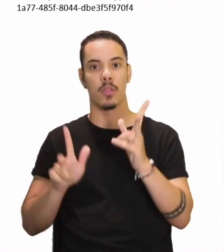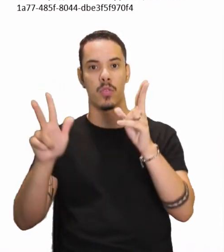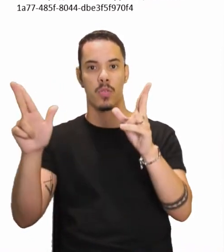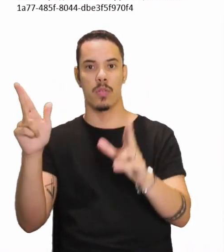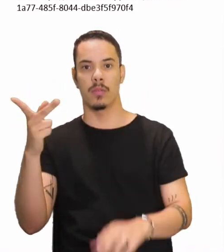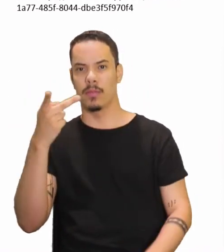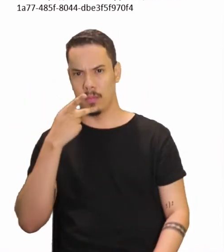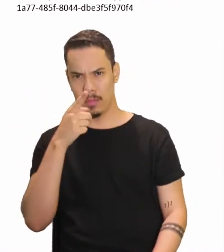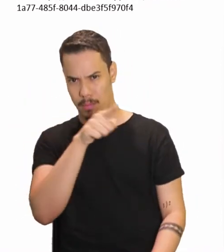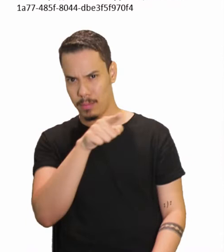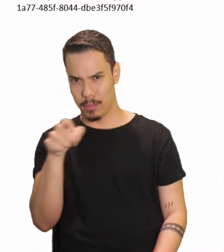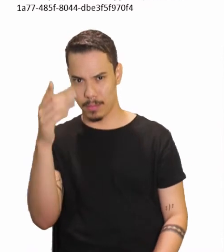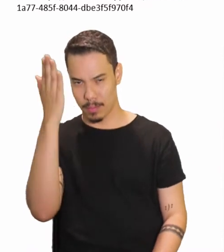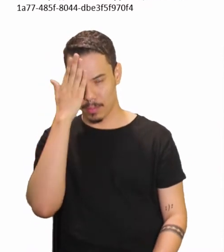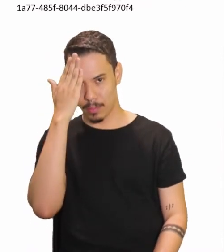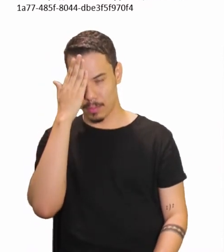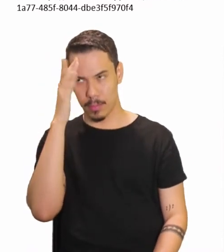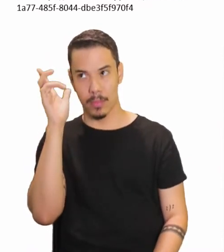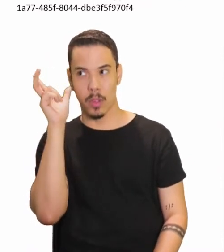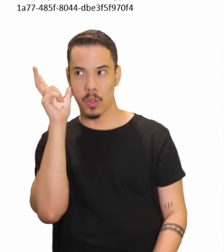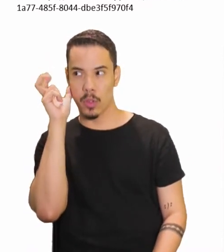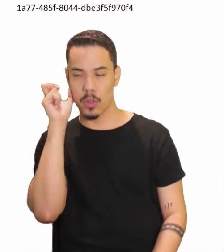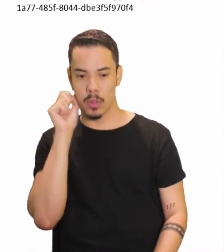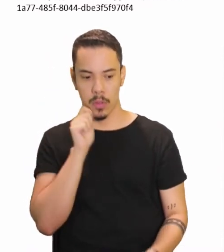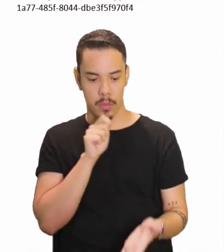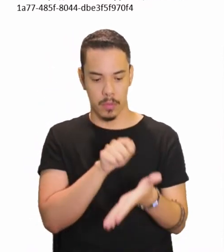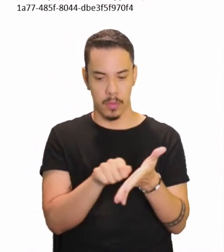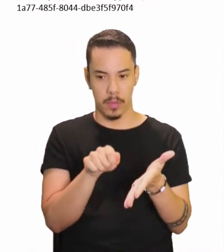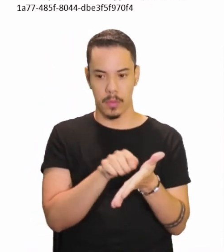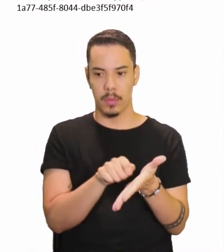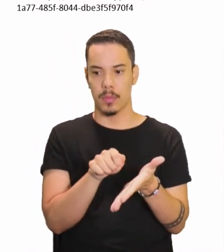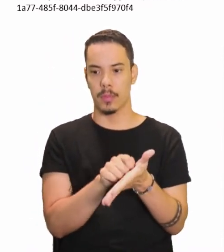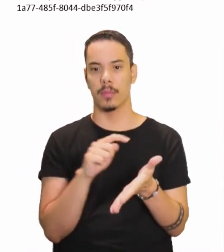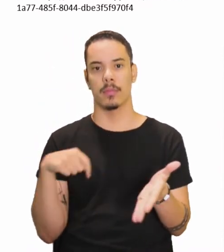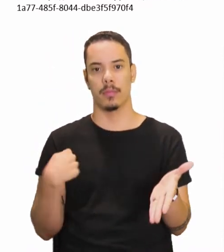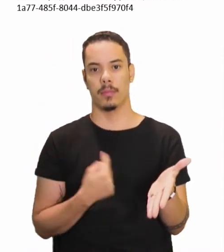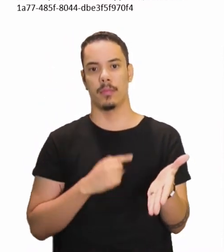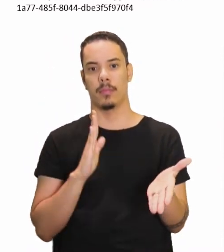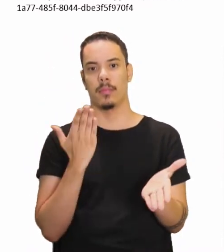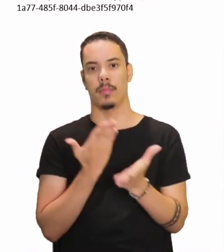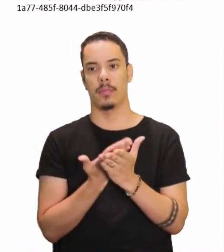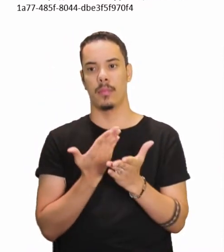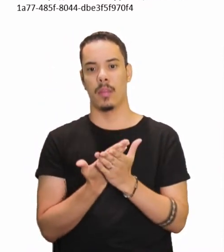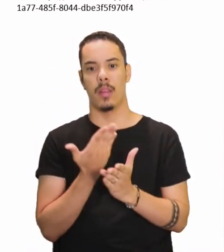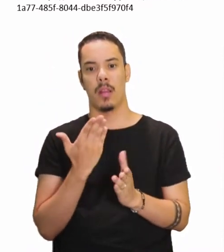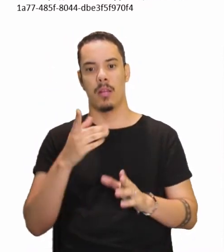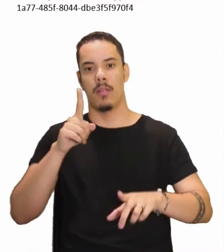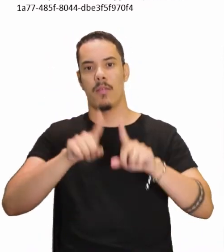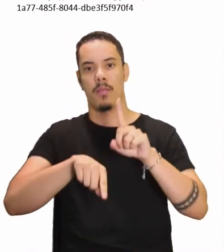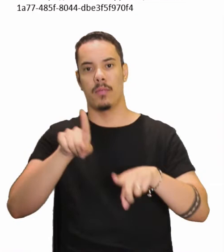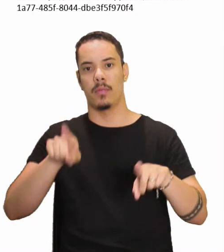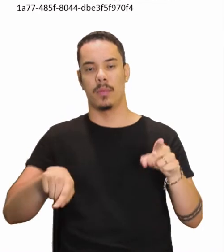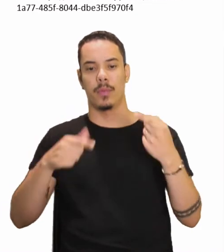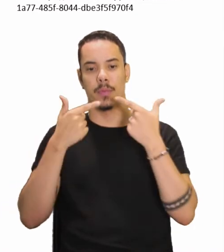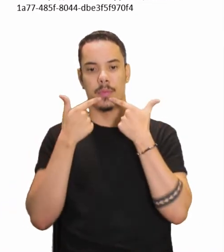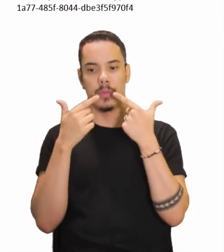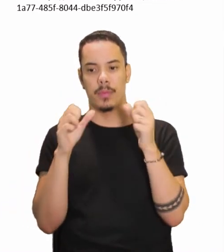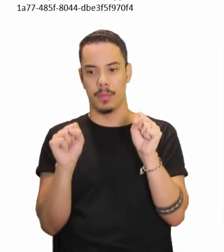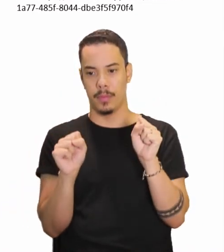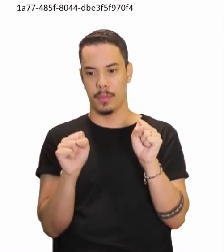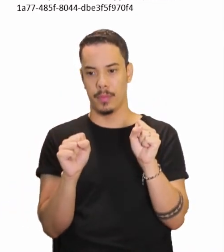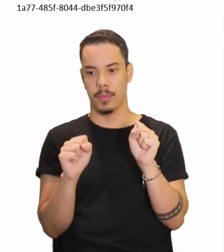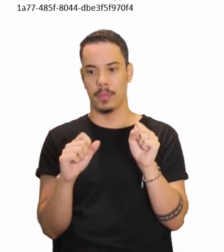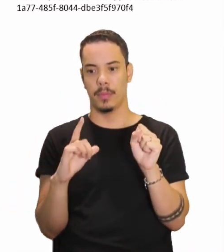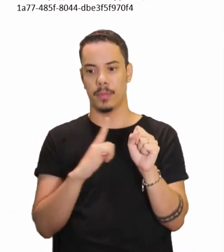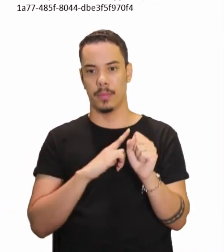fala. Você já ouviu isso? Pois é, quando a gente teve a aula lá de variação linguística, certo? Que a gente tem aquela